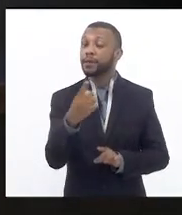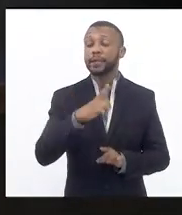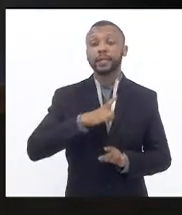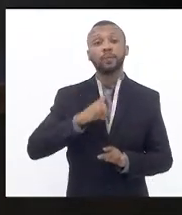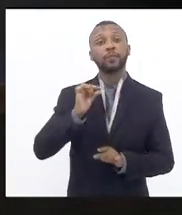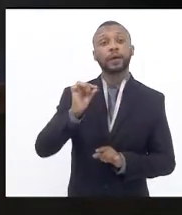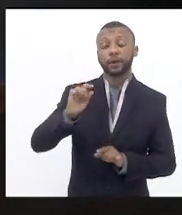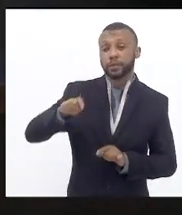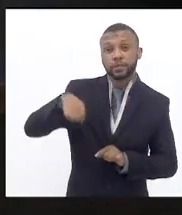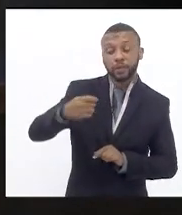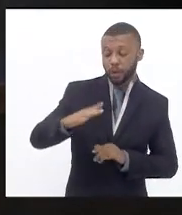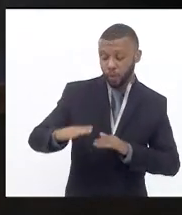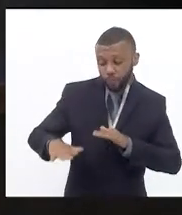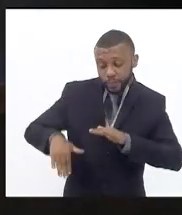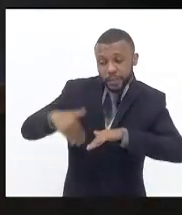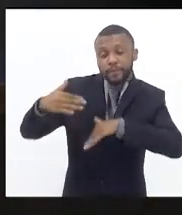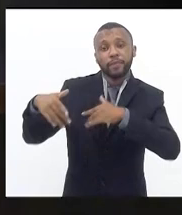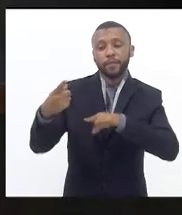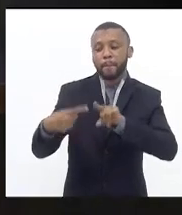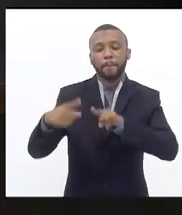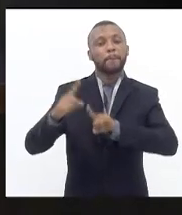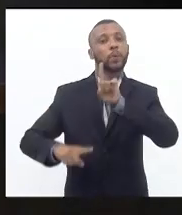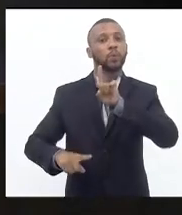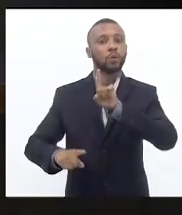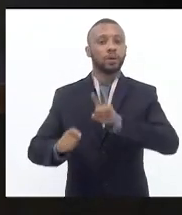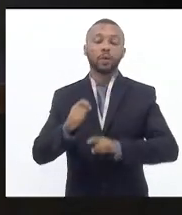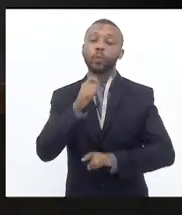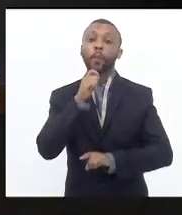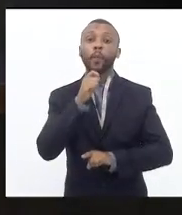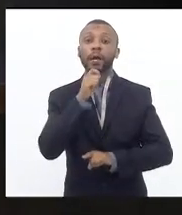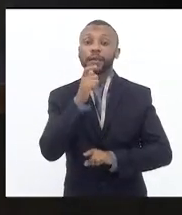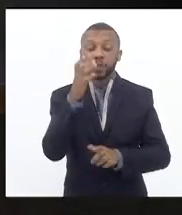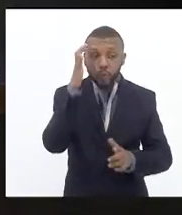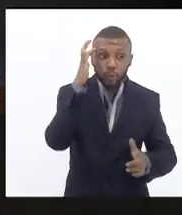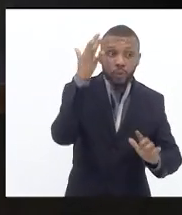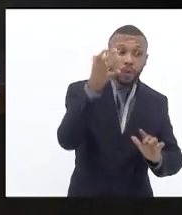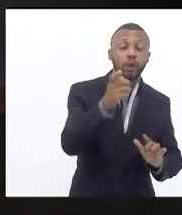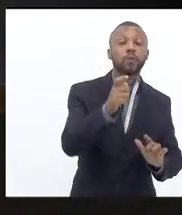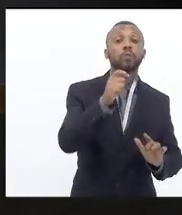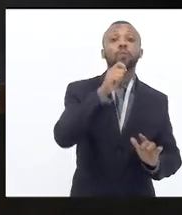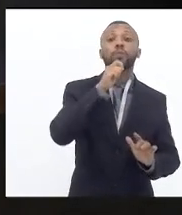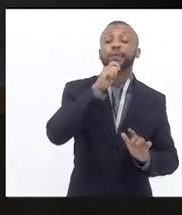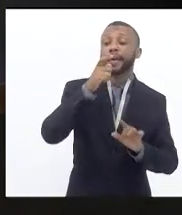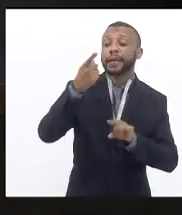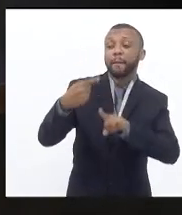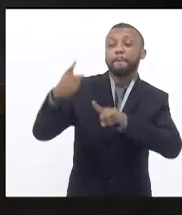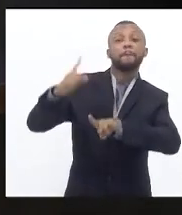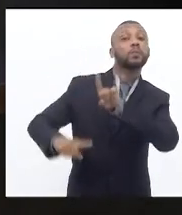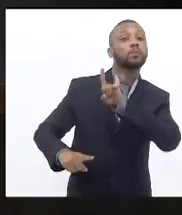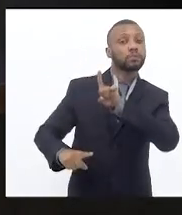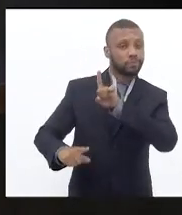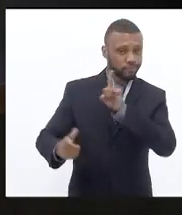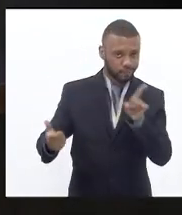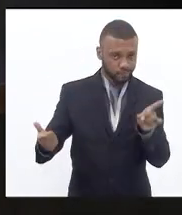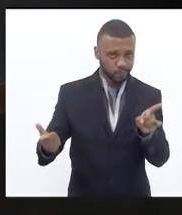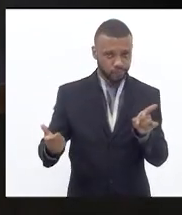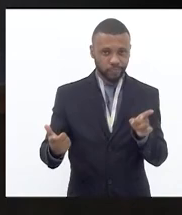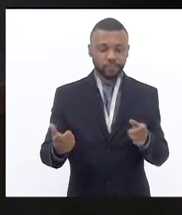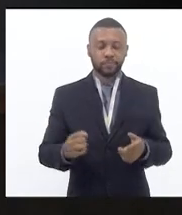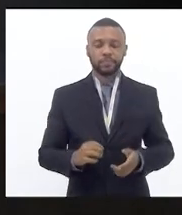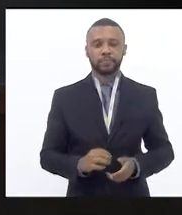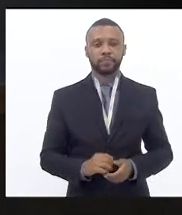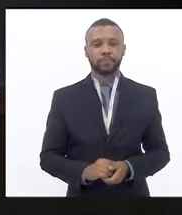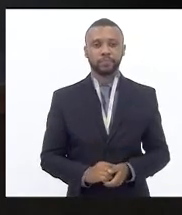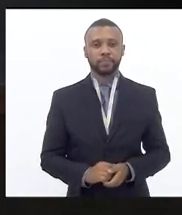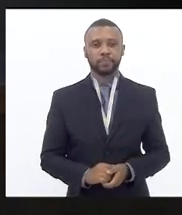desenvolvimento não há solução sem desenvolvimento eu e o meu retorno ao